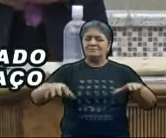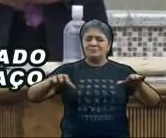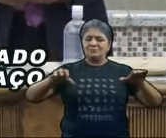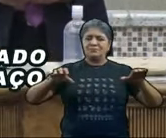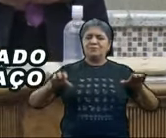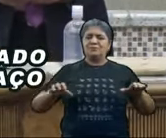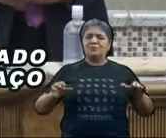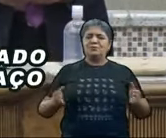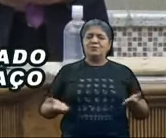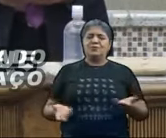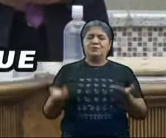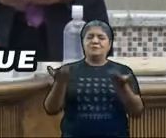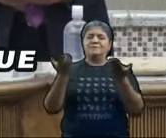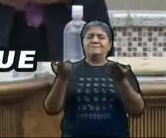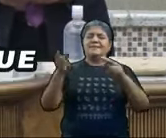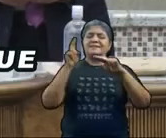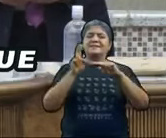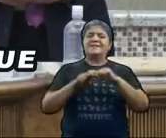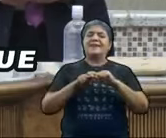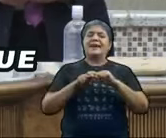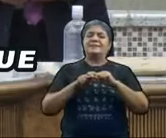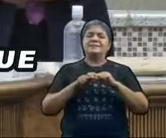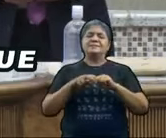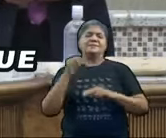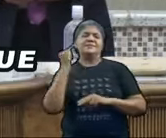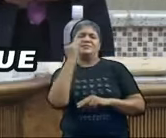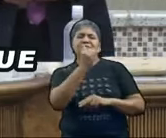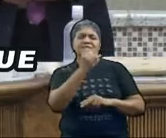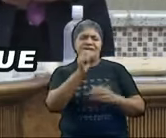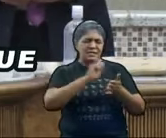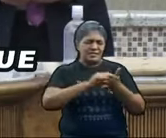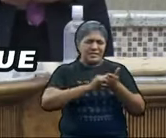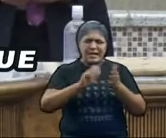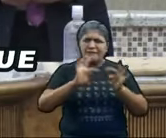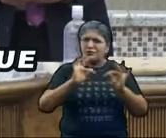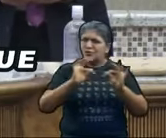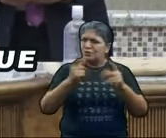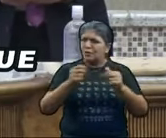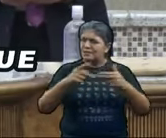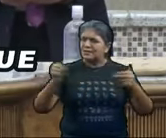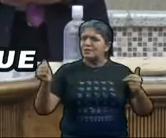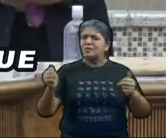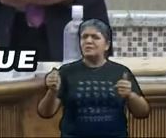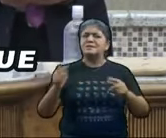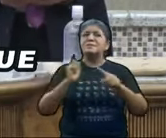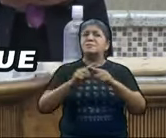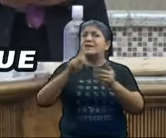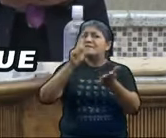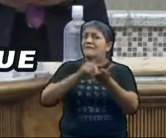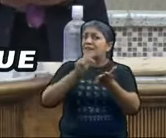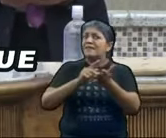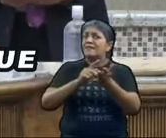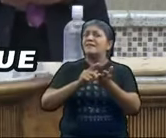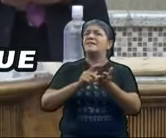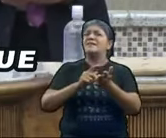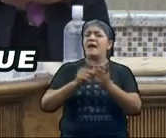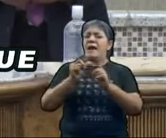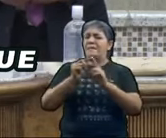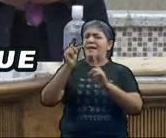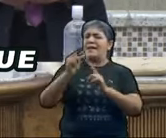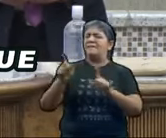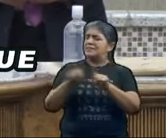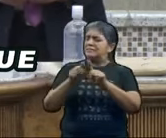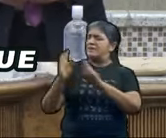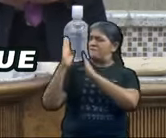disse-me: escreve, porque estas são as verdadeiras, as palavras são verdadeiras e